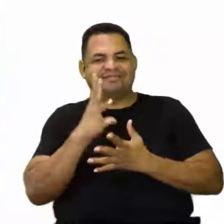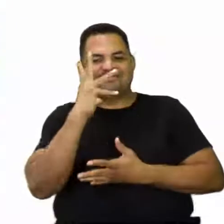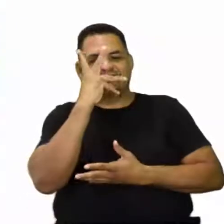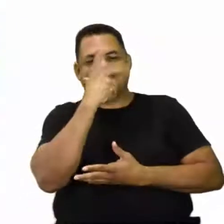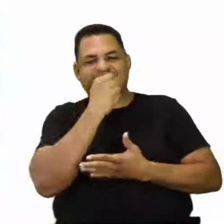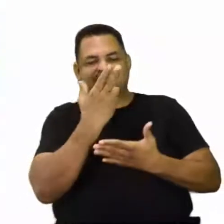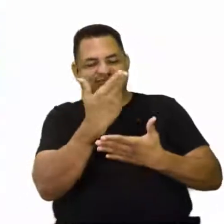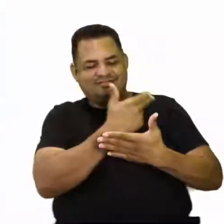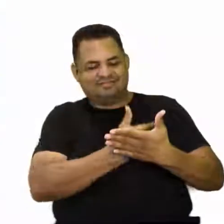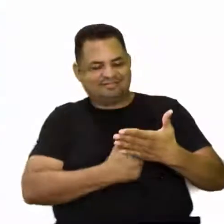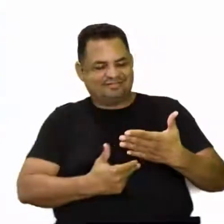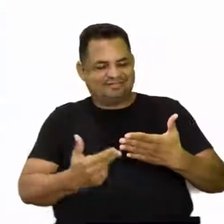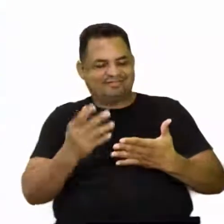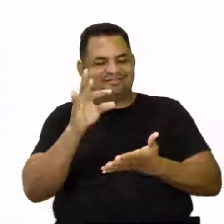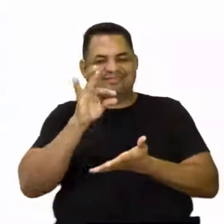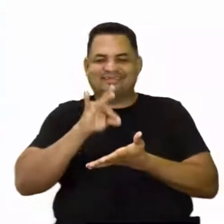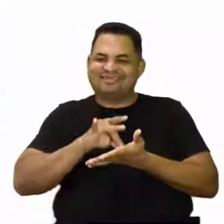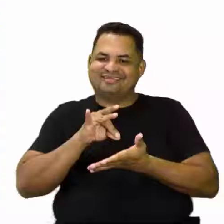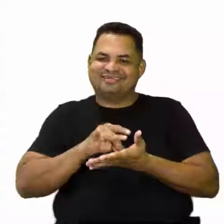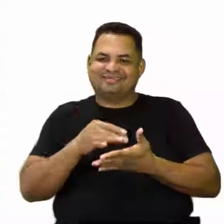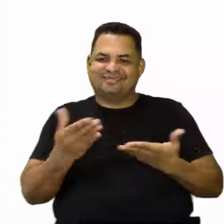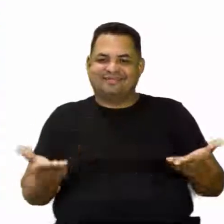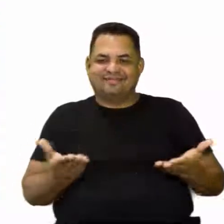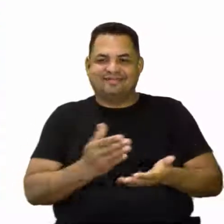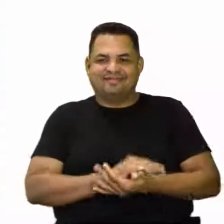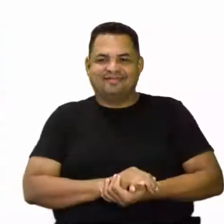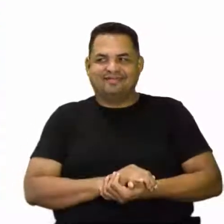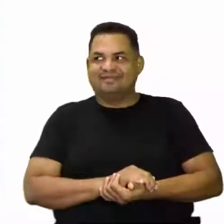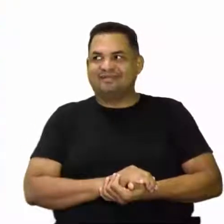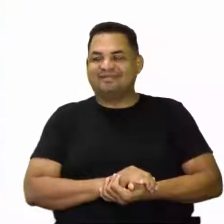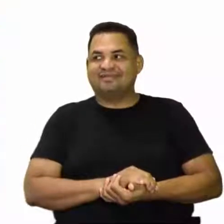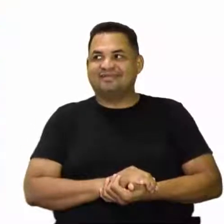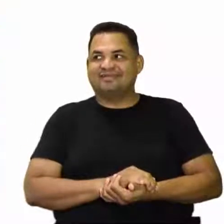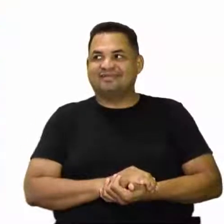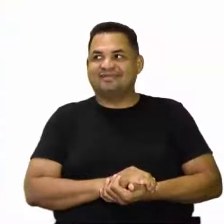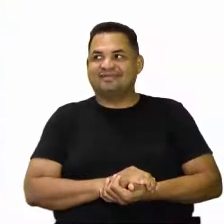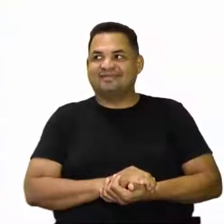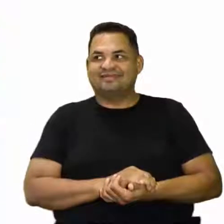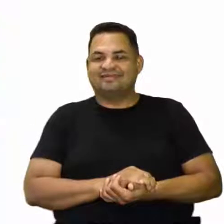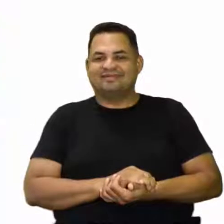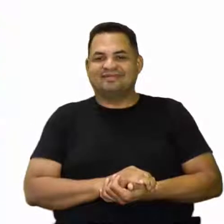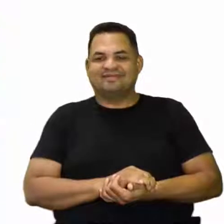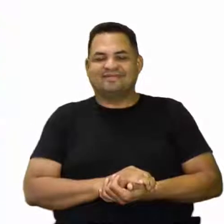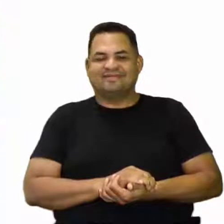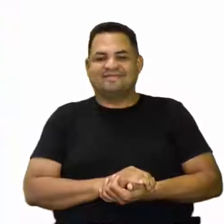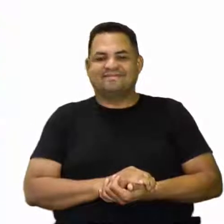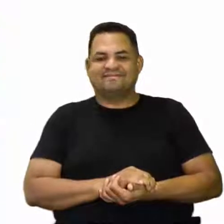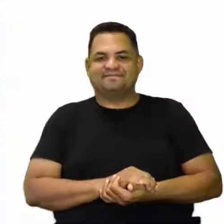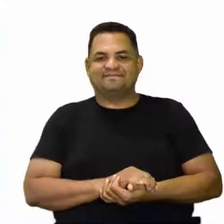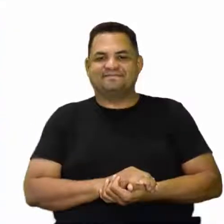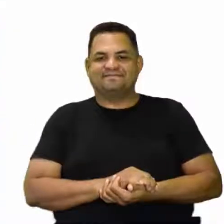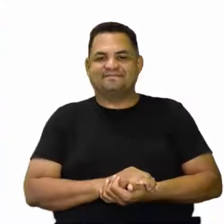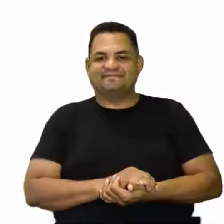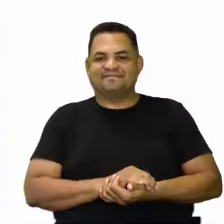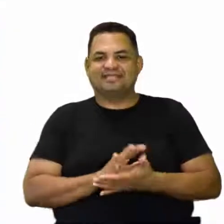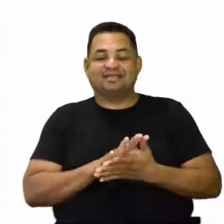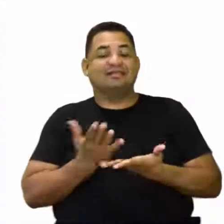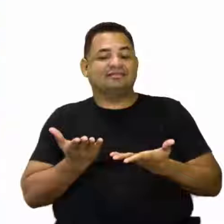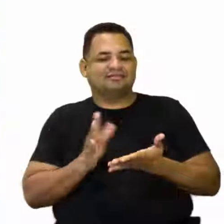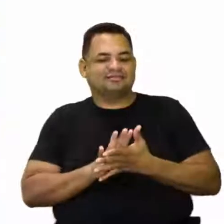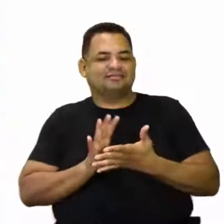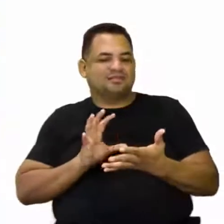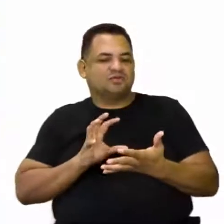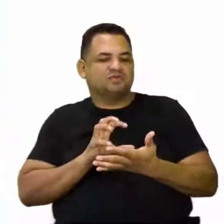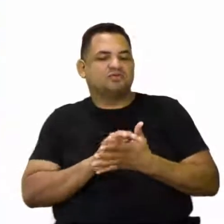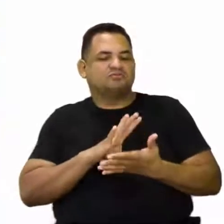lindos os desenhos, não é? Pra Muito frente, né? espertinho esse gatorro. Era a chance de ele conquistar ela,